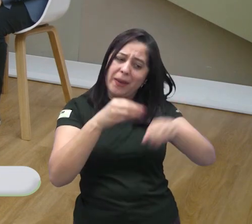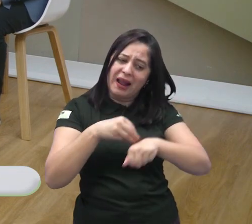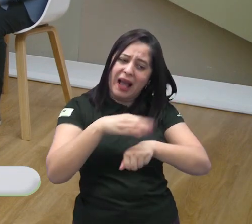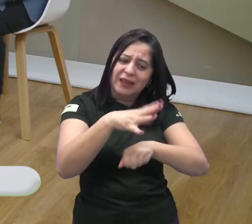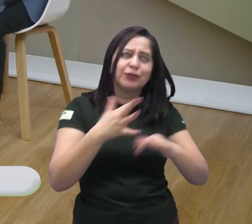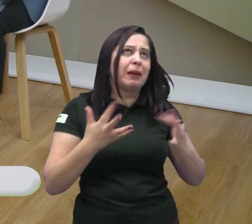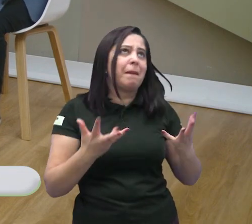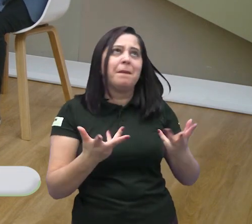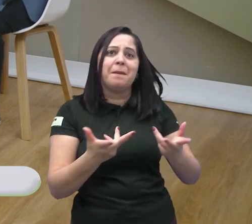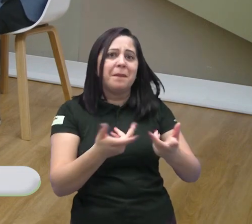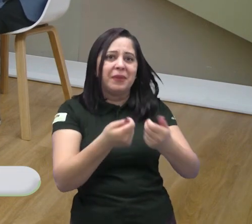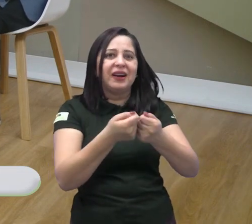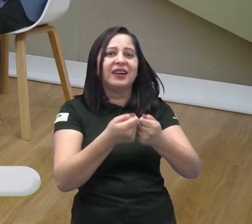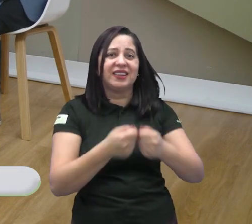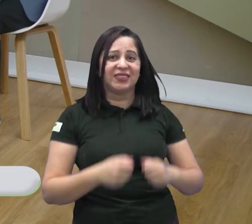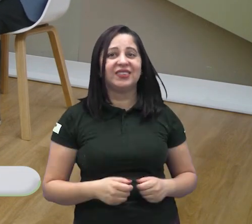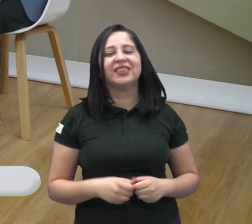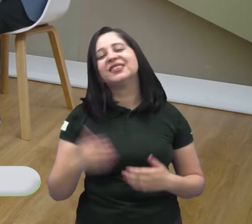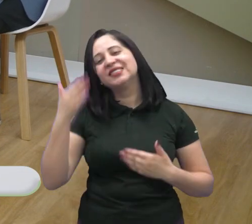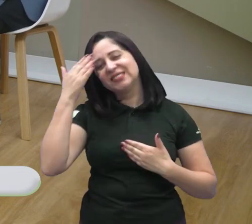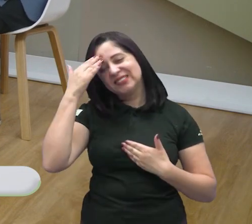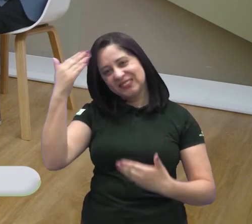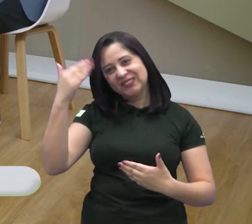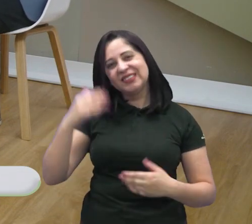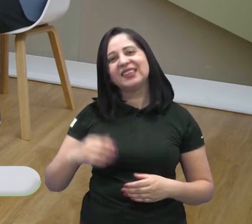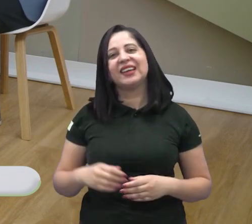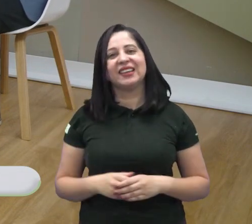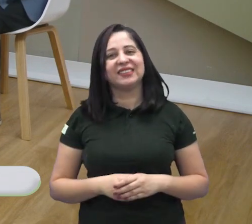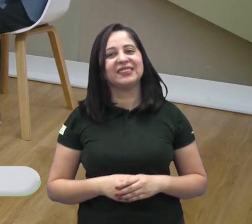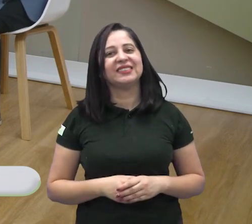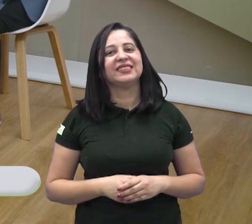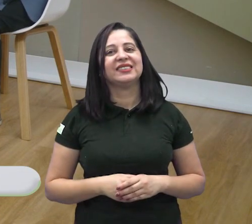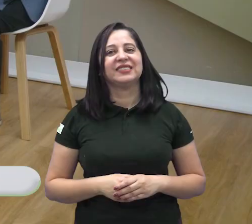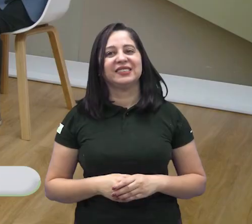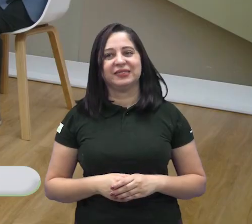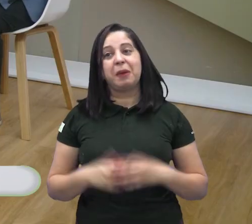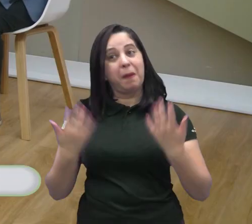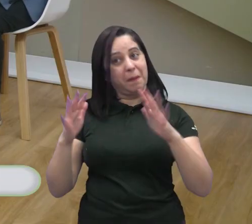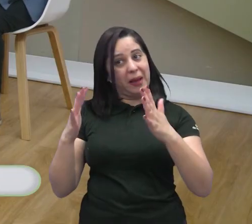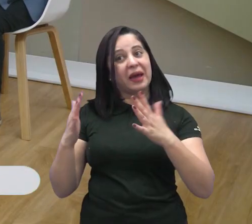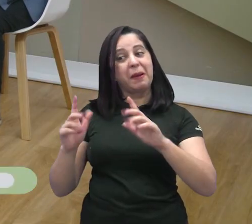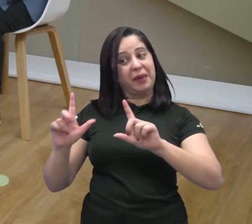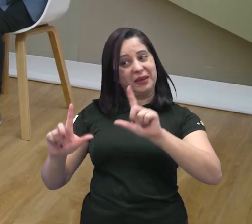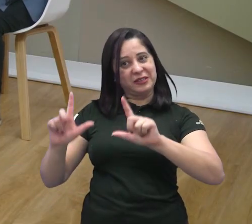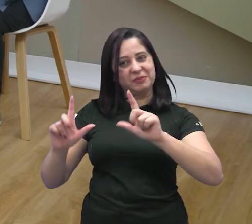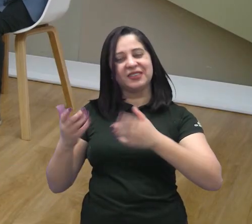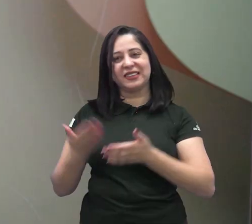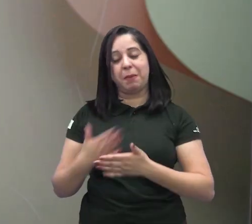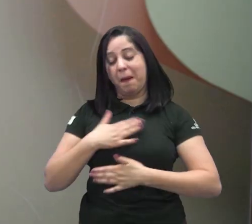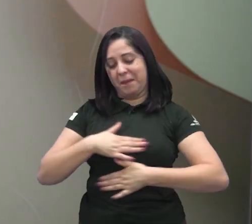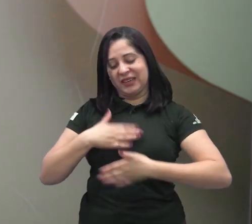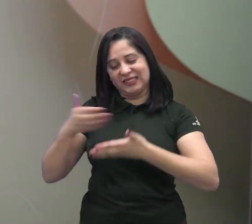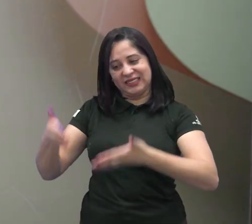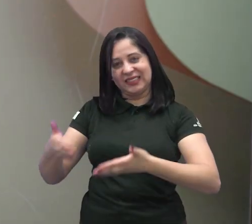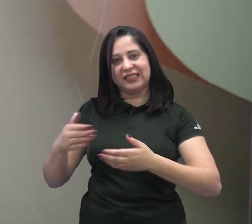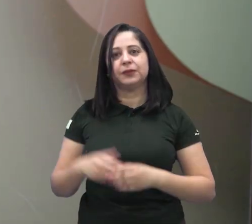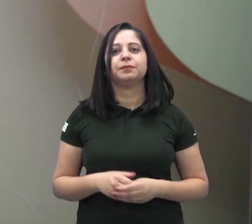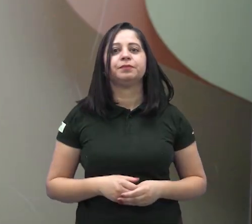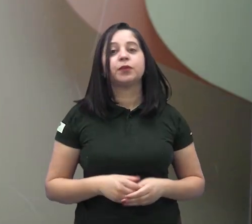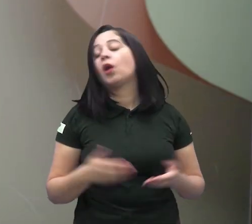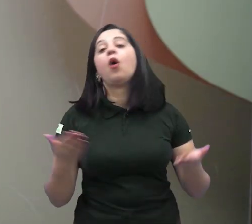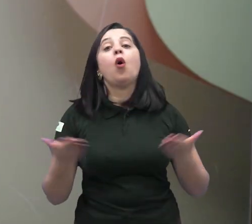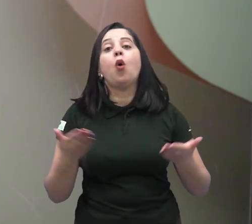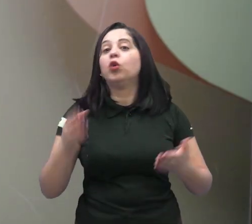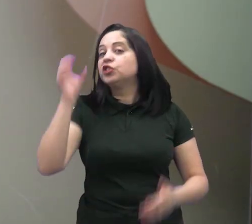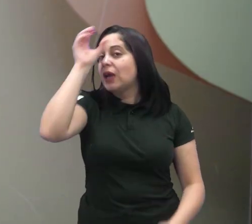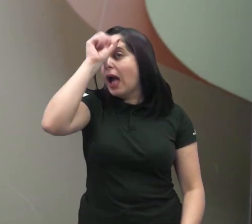foi incrível. Eu e que pelas agradeço, dicas. Gi. Imagina, eu que agradeço. Obrigado, prazer estar aqui com você. Muito bom mesmo. Bom, gente, hoje nós